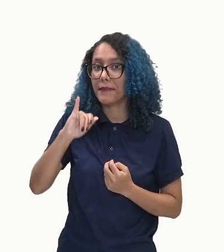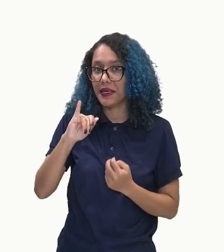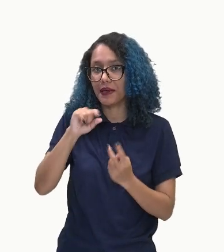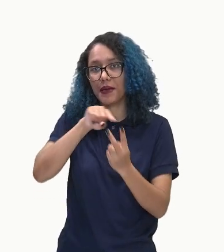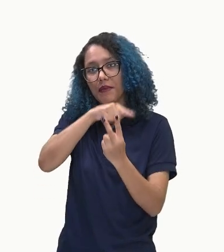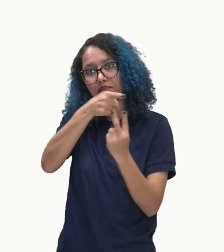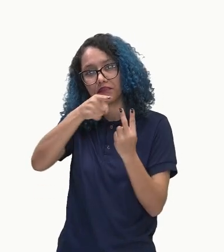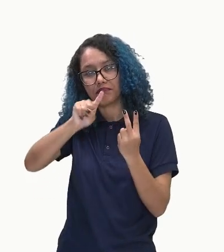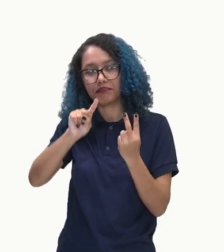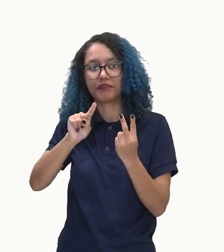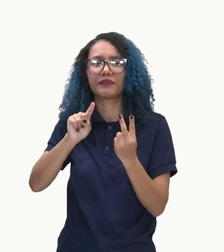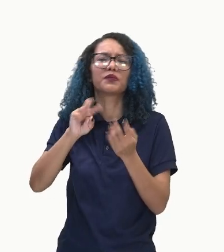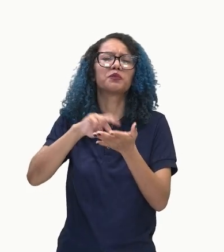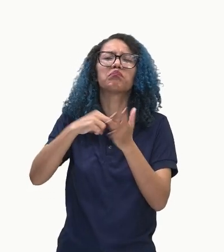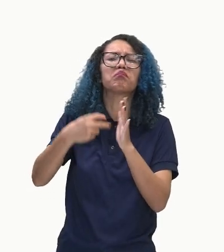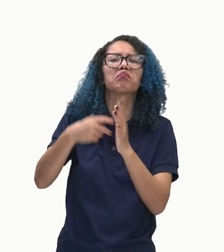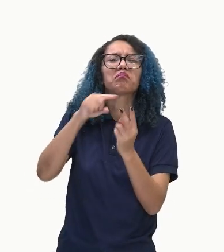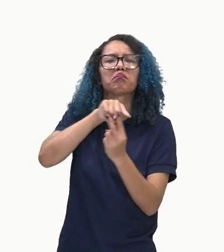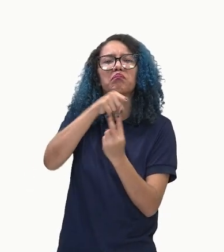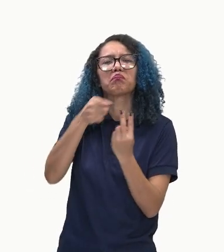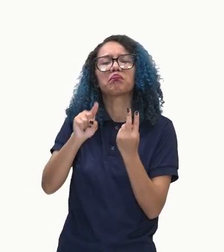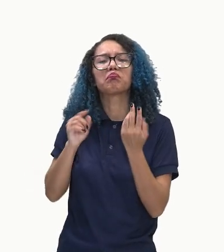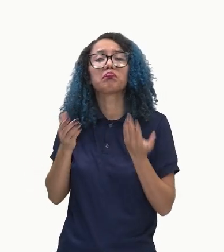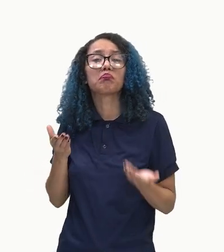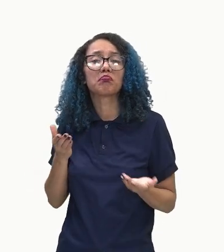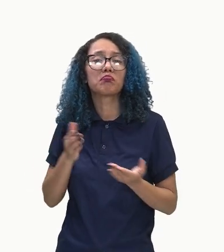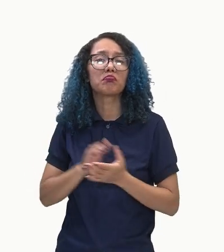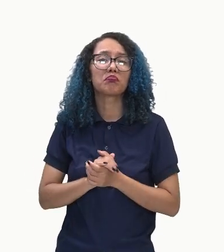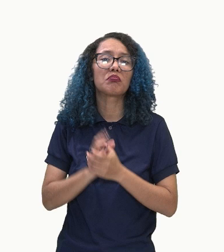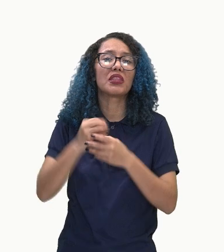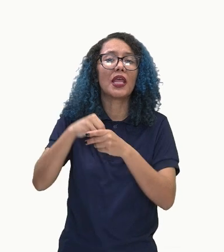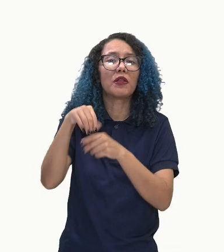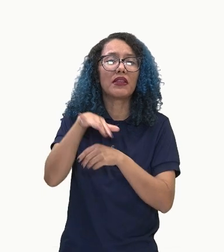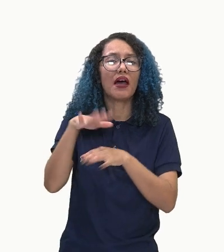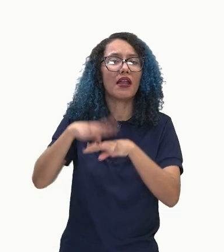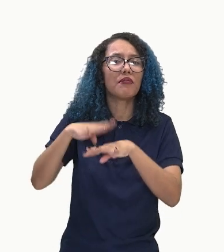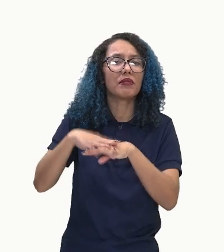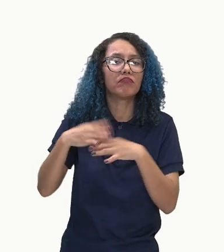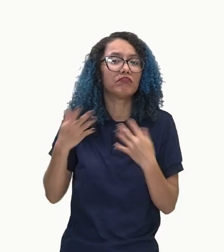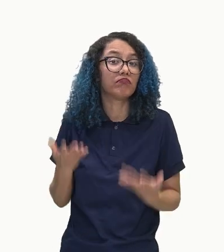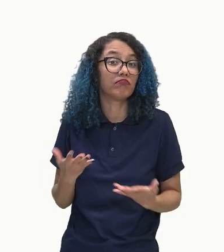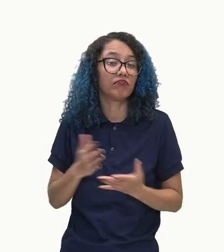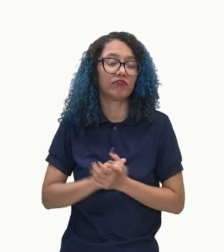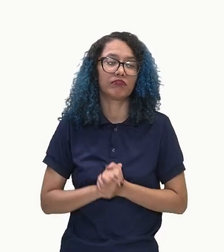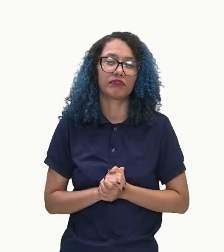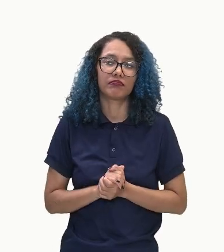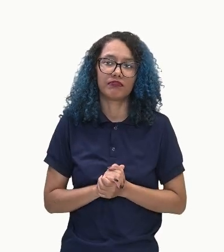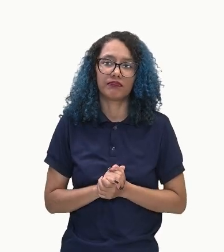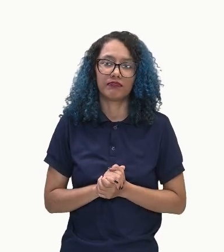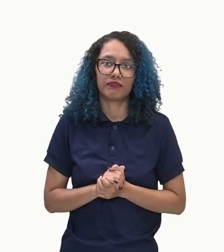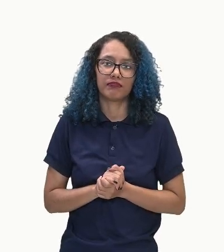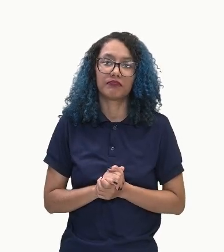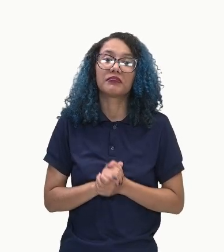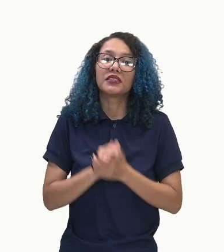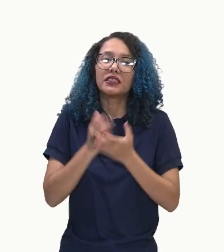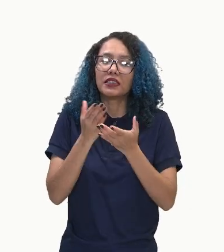dizer essa letra, né? Qual é o significado matemático dessa letra, tá bom? Então, na verdade, o π é uma